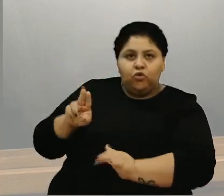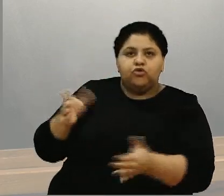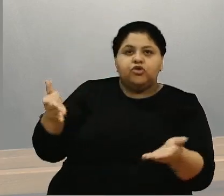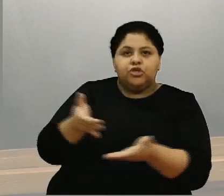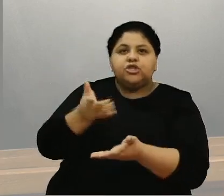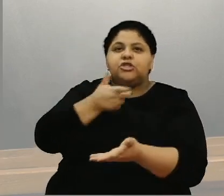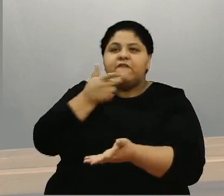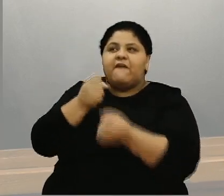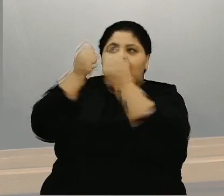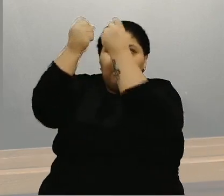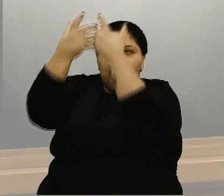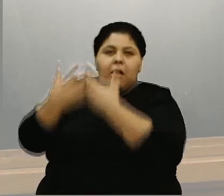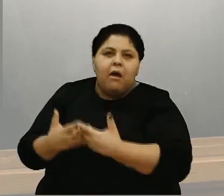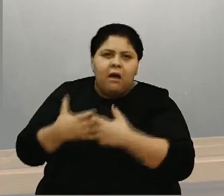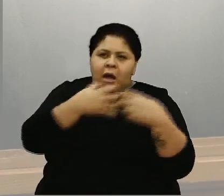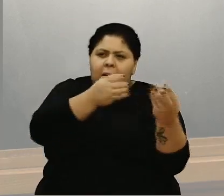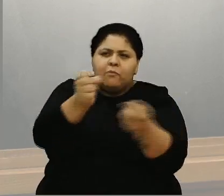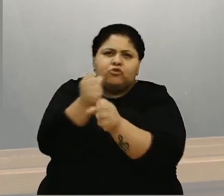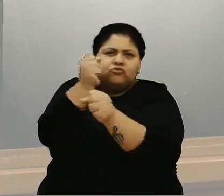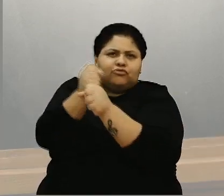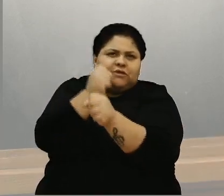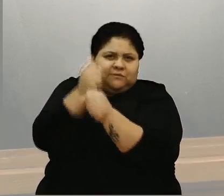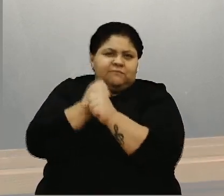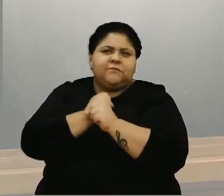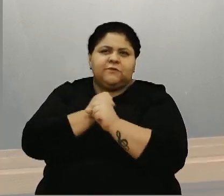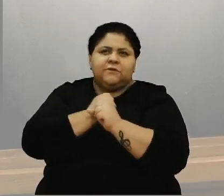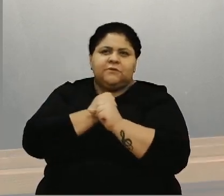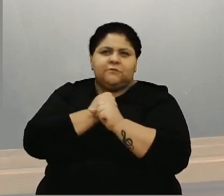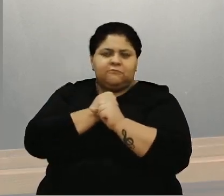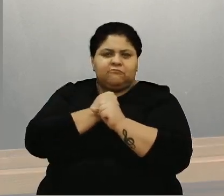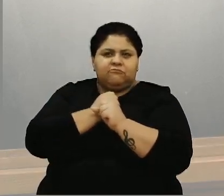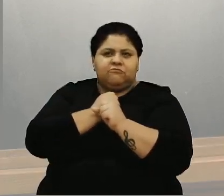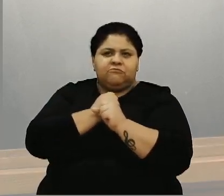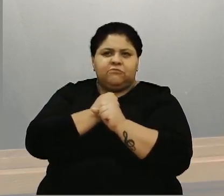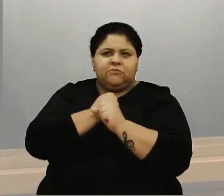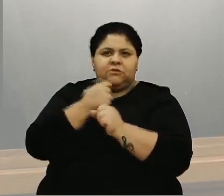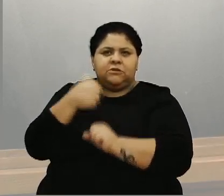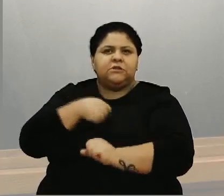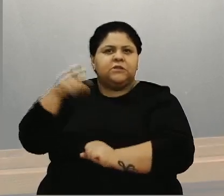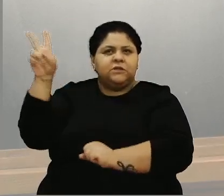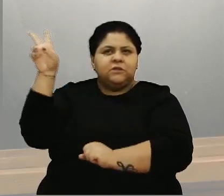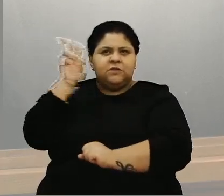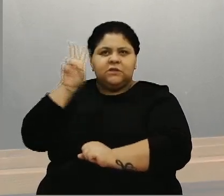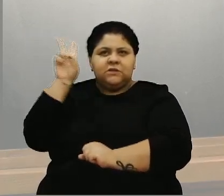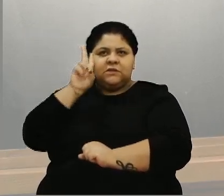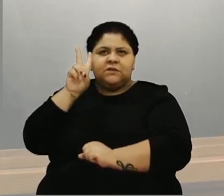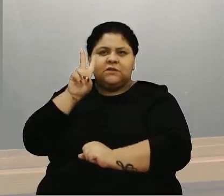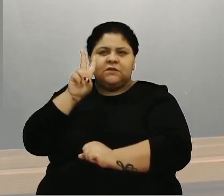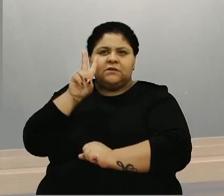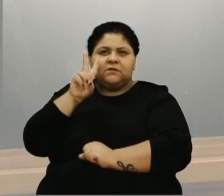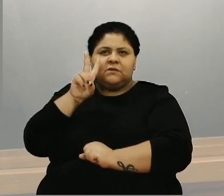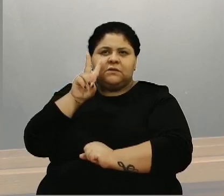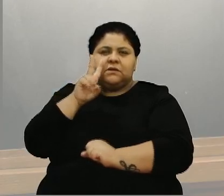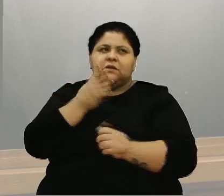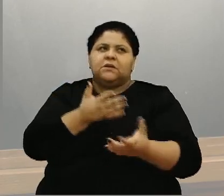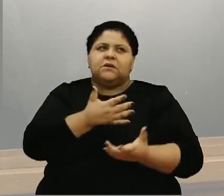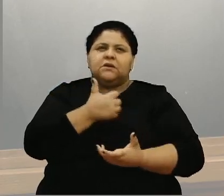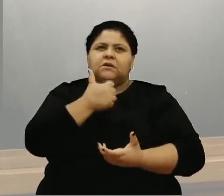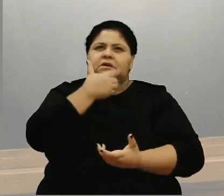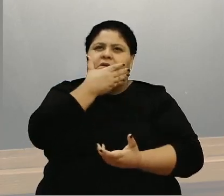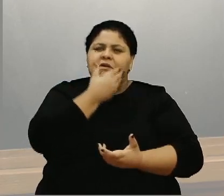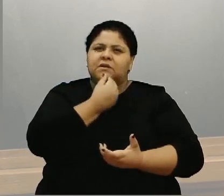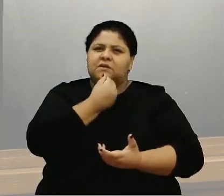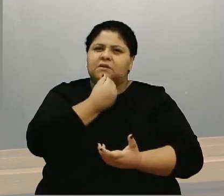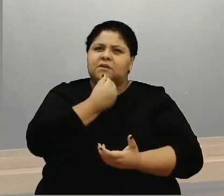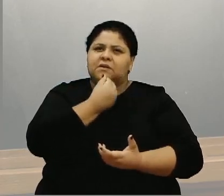há muitas décadas, há muito tempo. Eu lembro daquela menina da